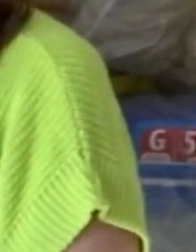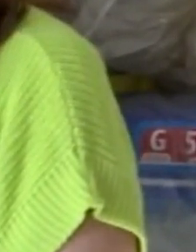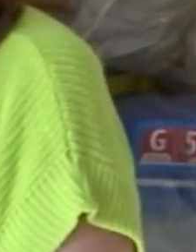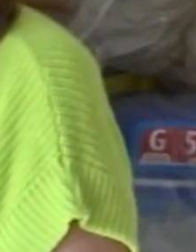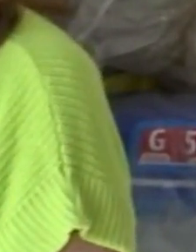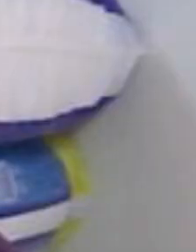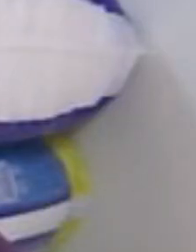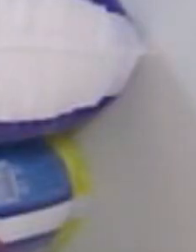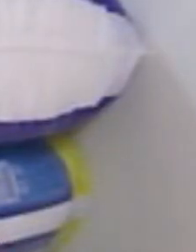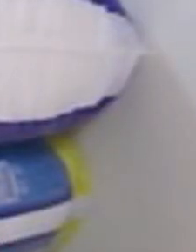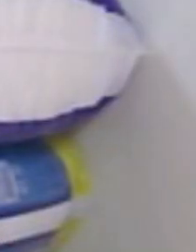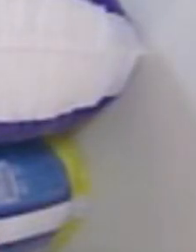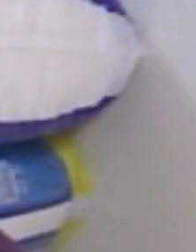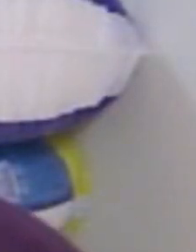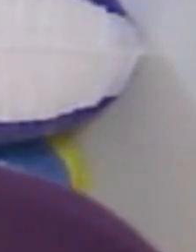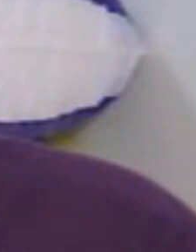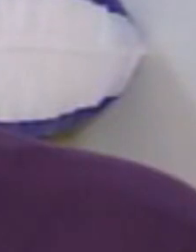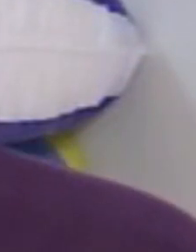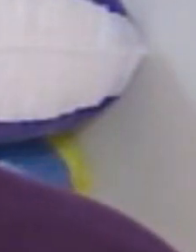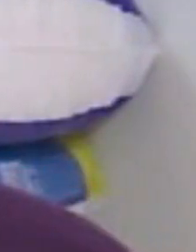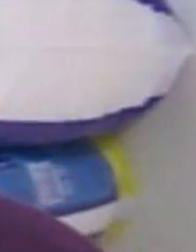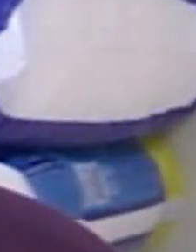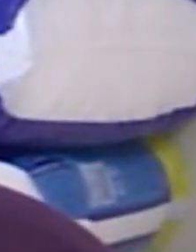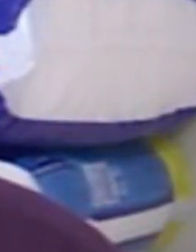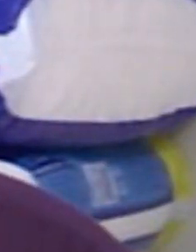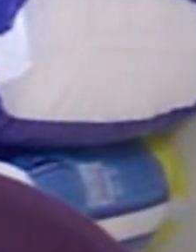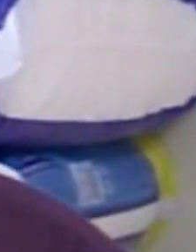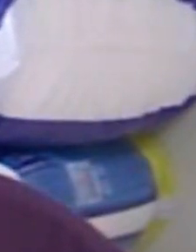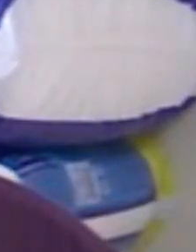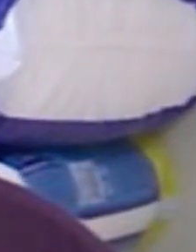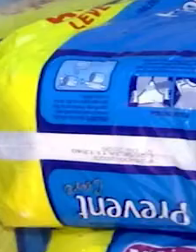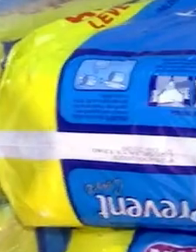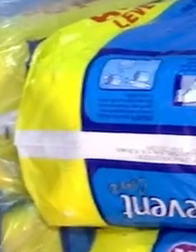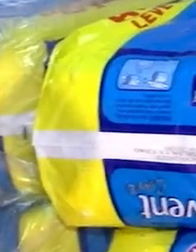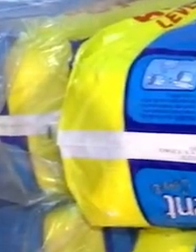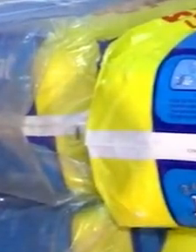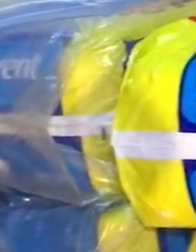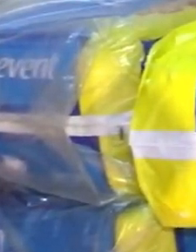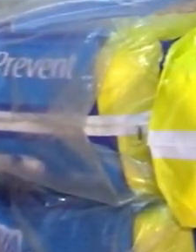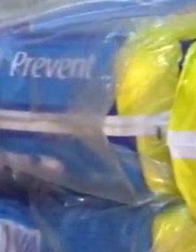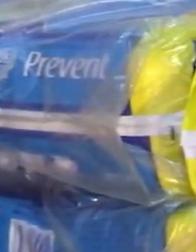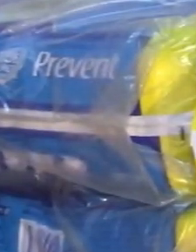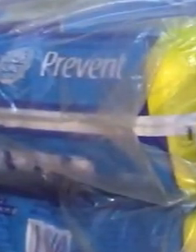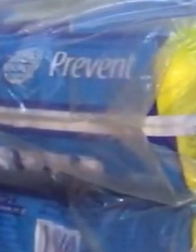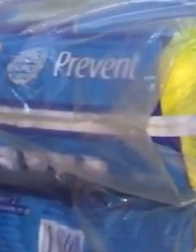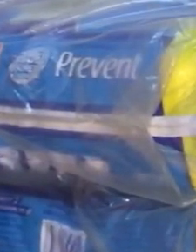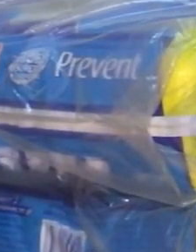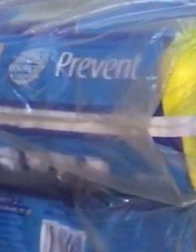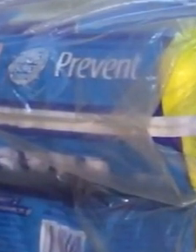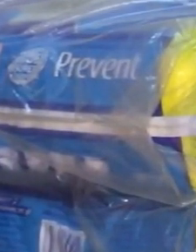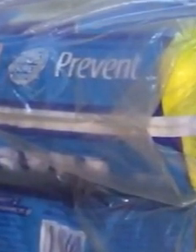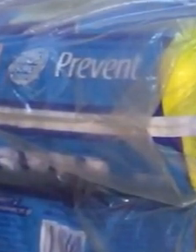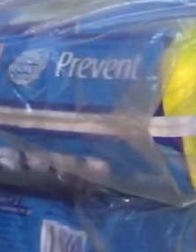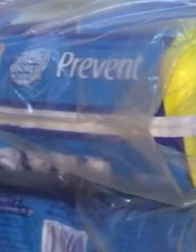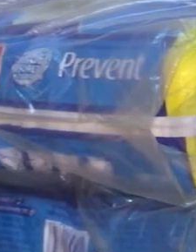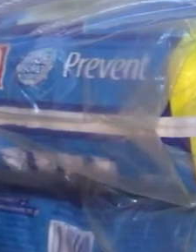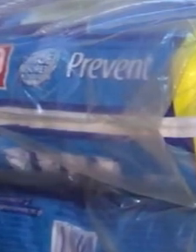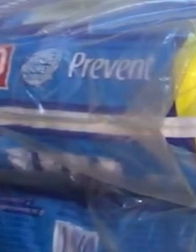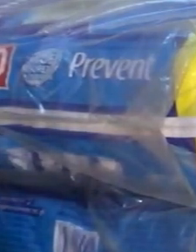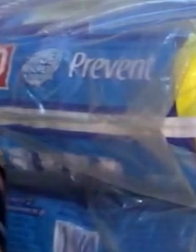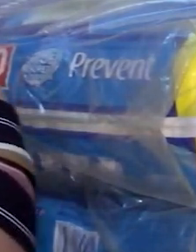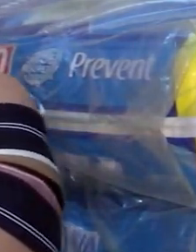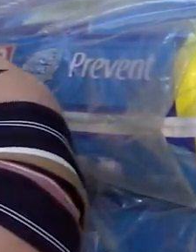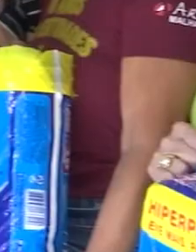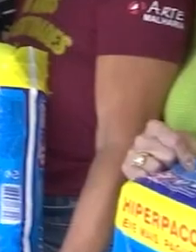Denis de Oliveira, o presidente do Fundo Social, Jorge Cinti, e a presidente do Conselho Deliberativo,